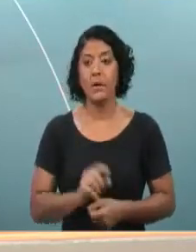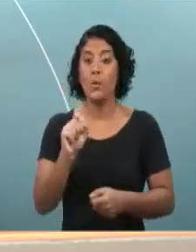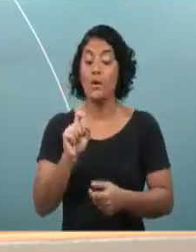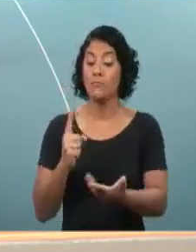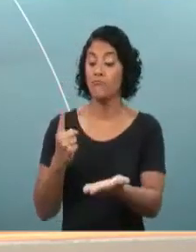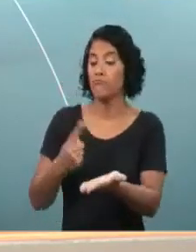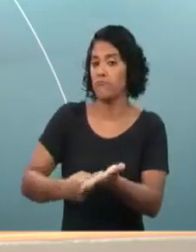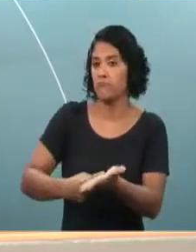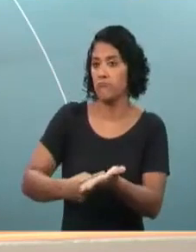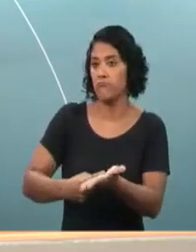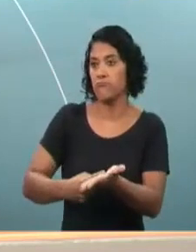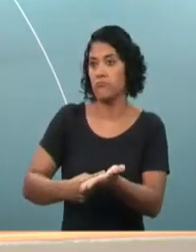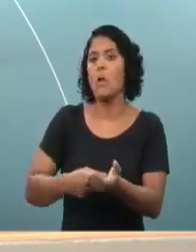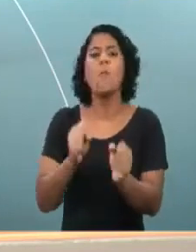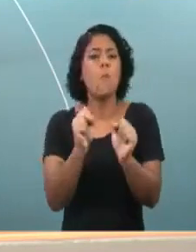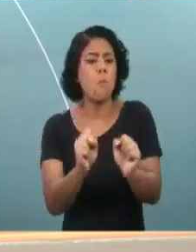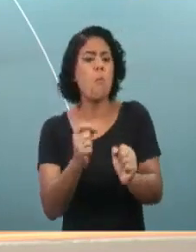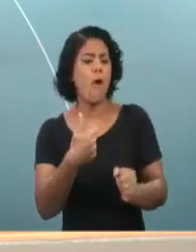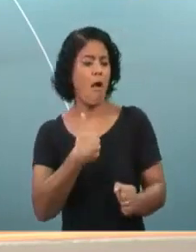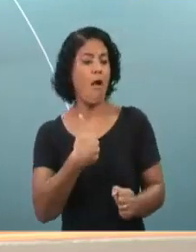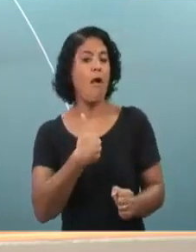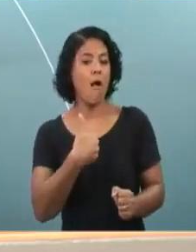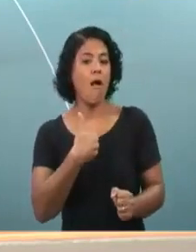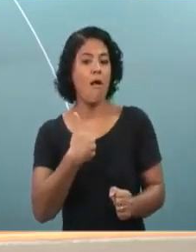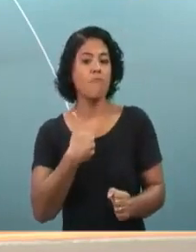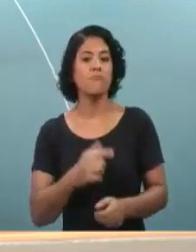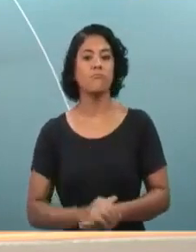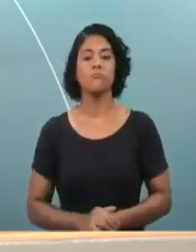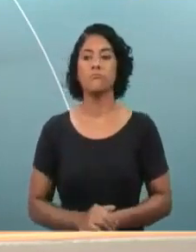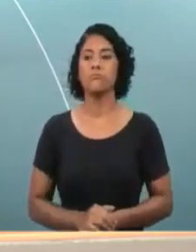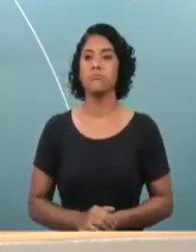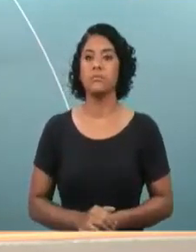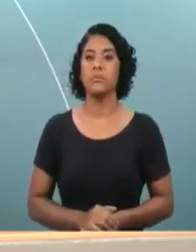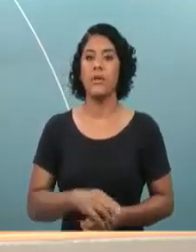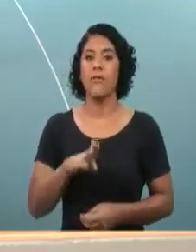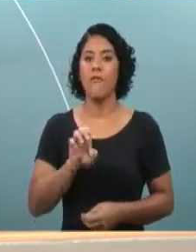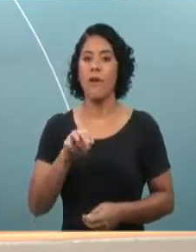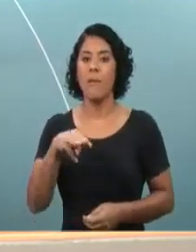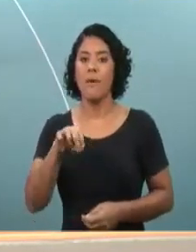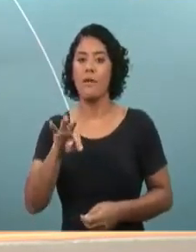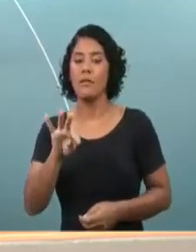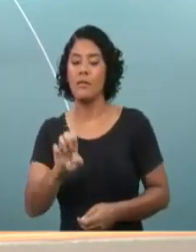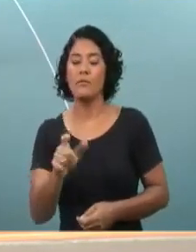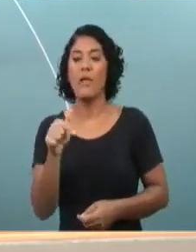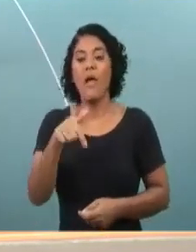acertado. Podem contar comigo de forma veemente nessa questão,